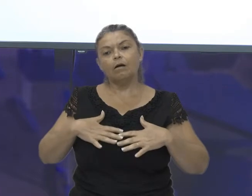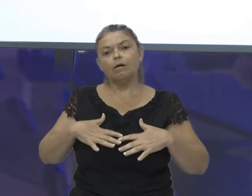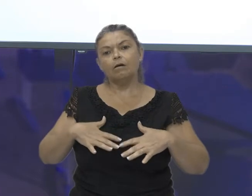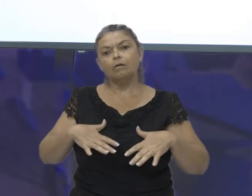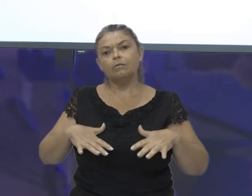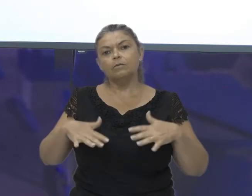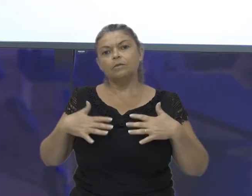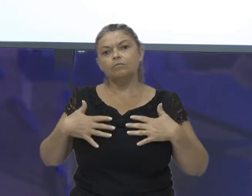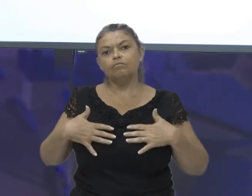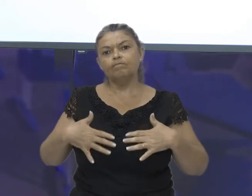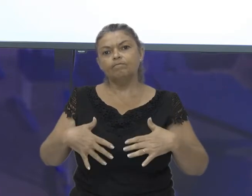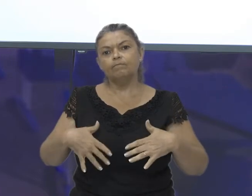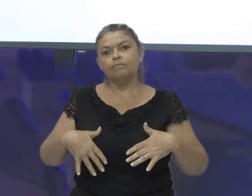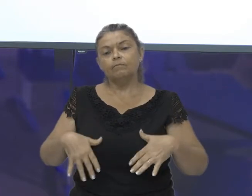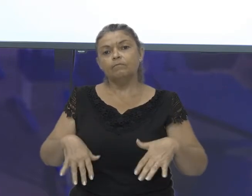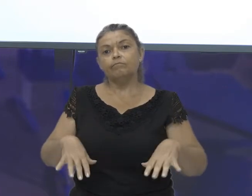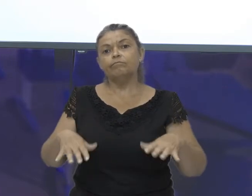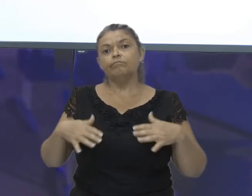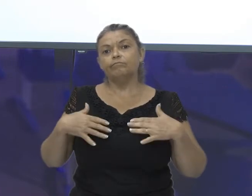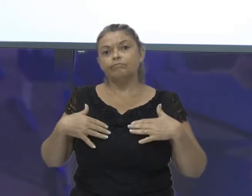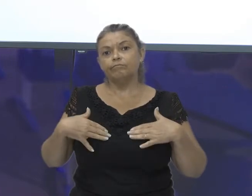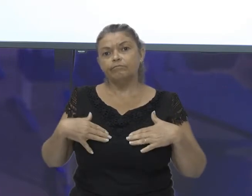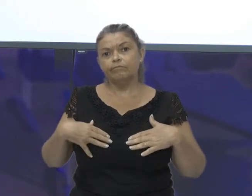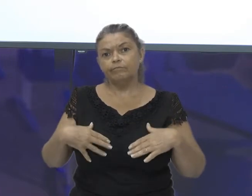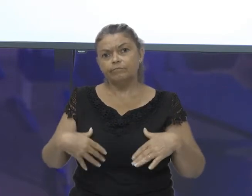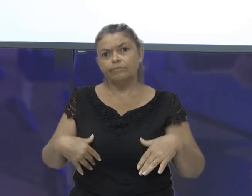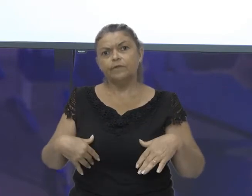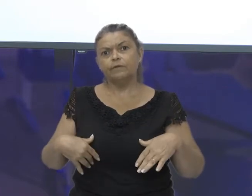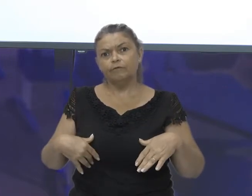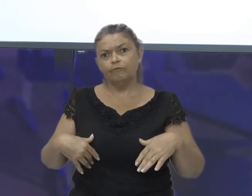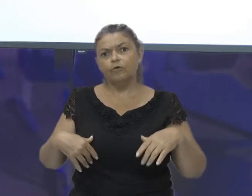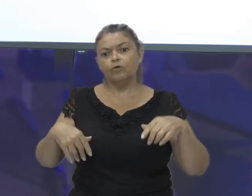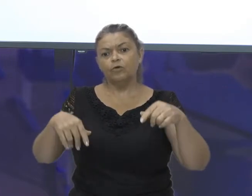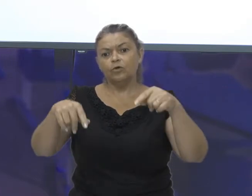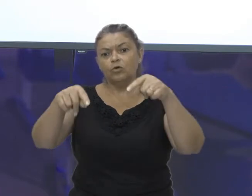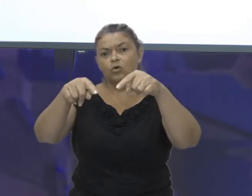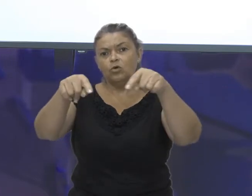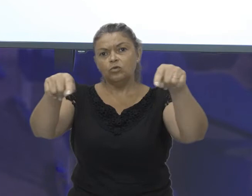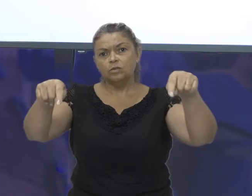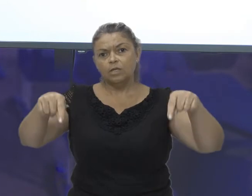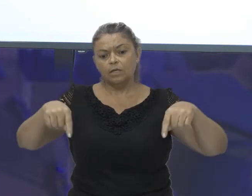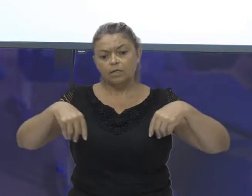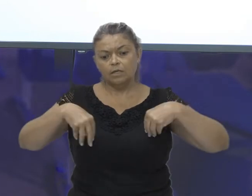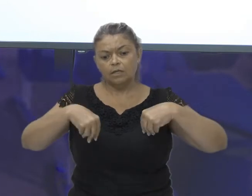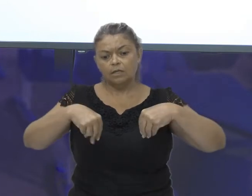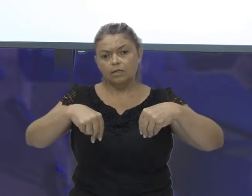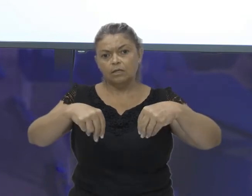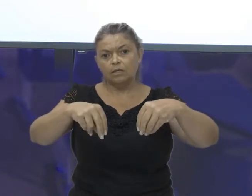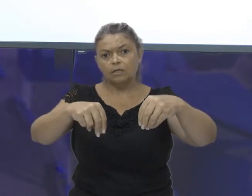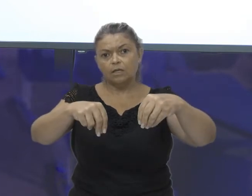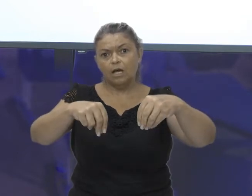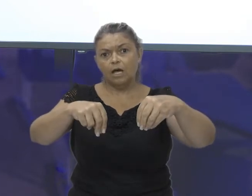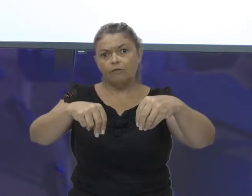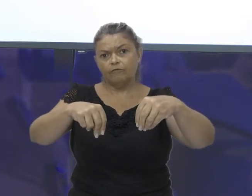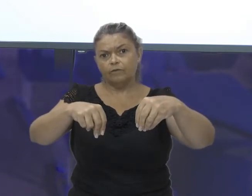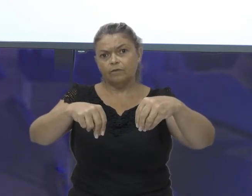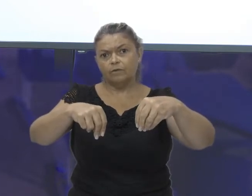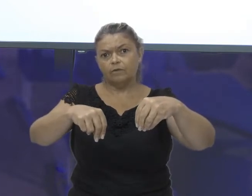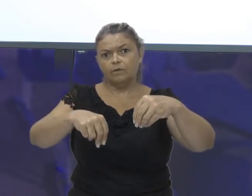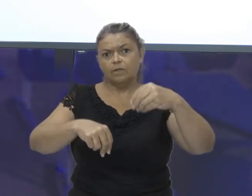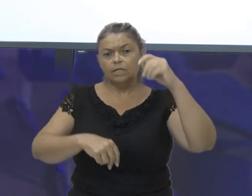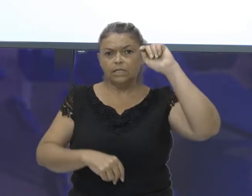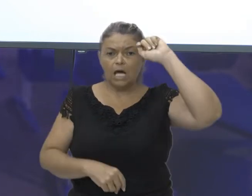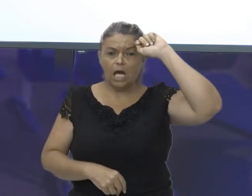tranquilamente, que foi o território do continente africano, tá certo? Um continente que passou por